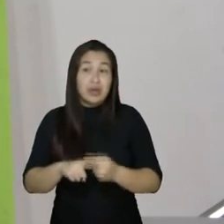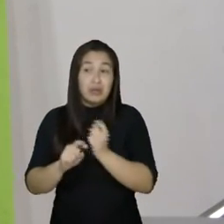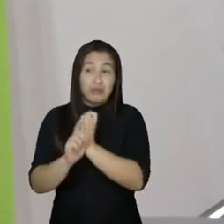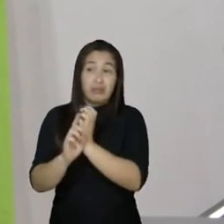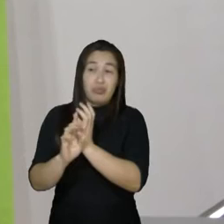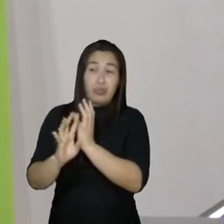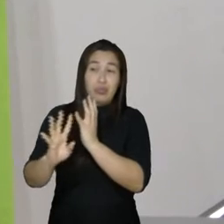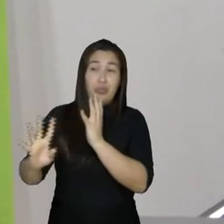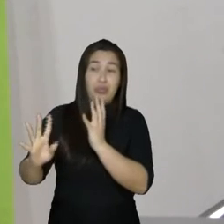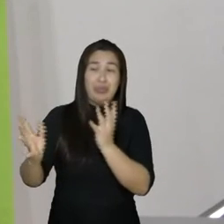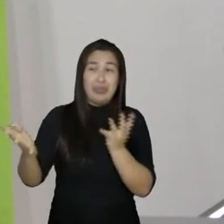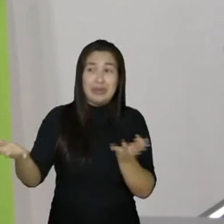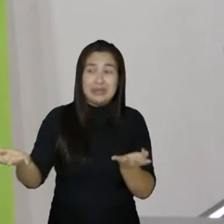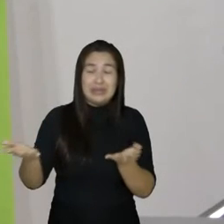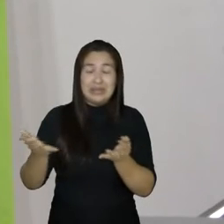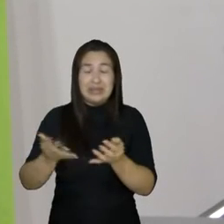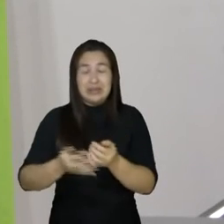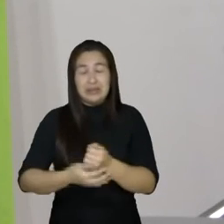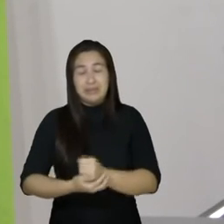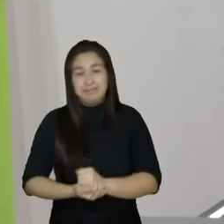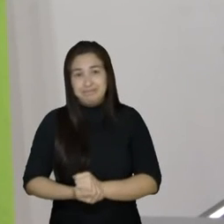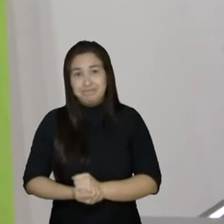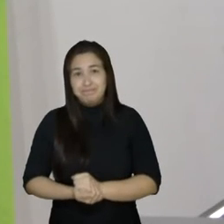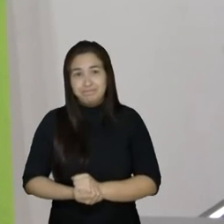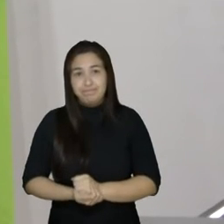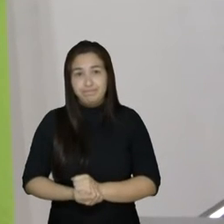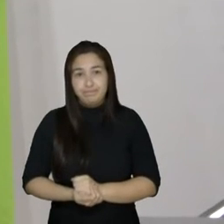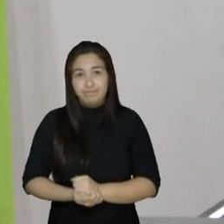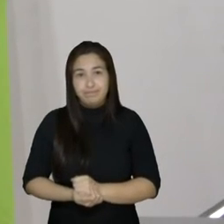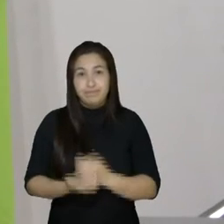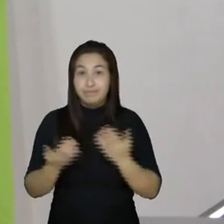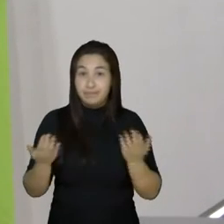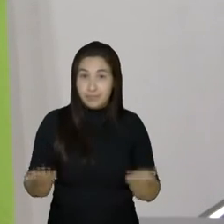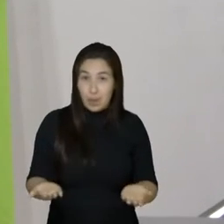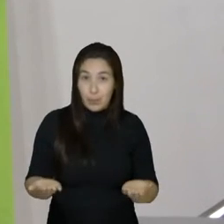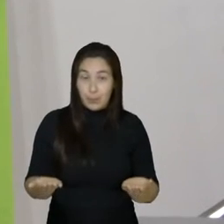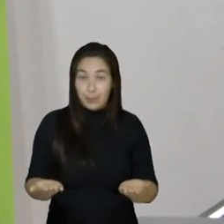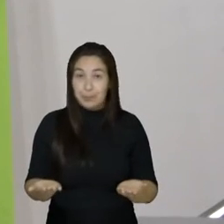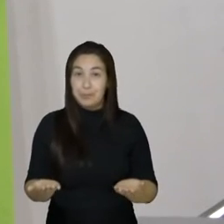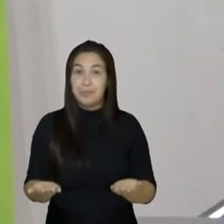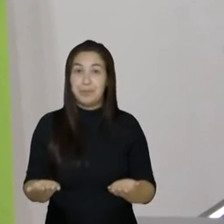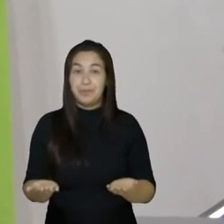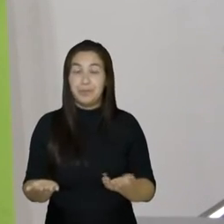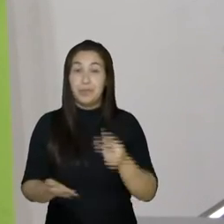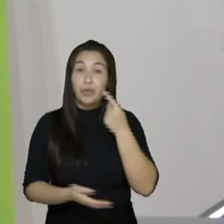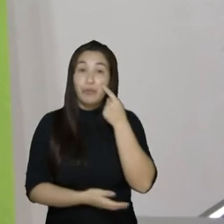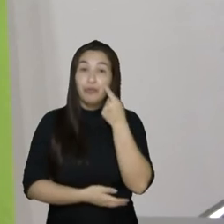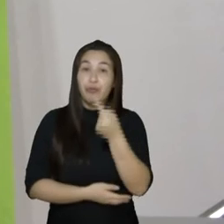infelizmente, não anda. Então, por essa razão, eu